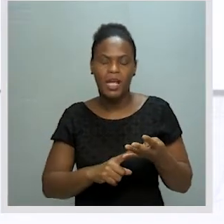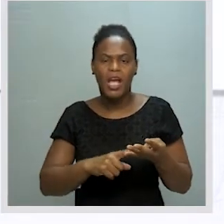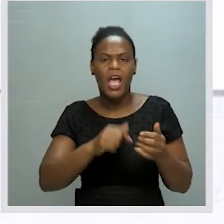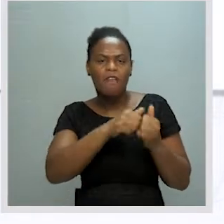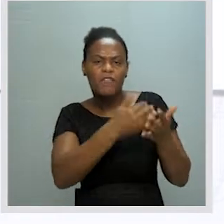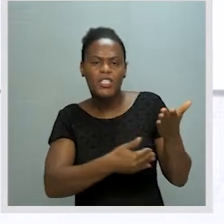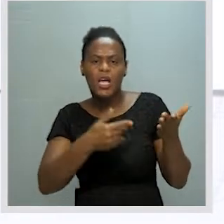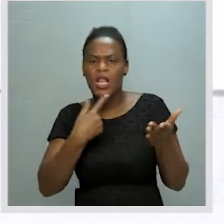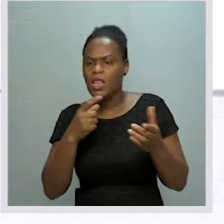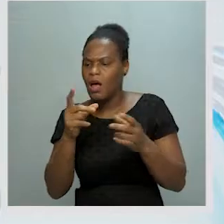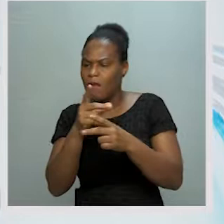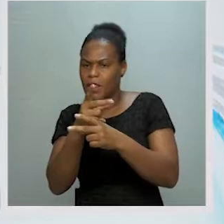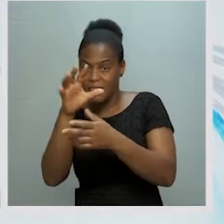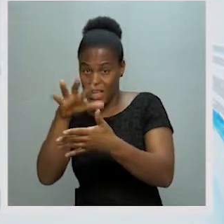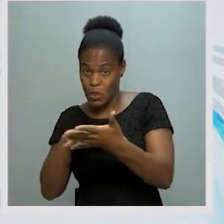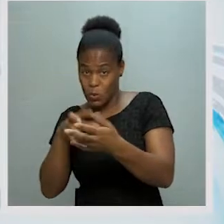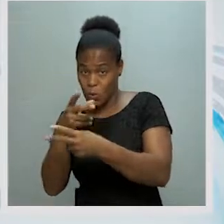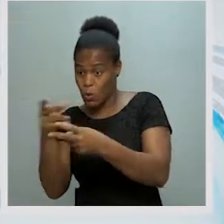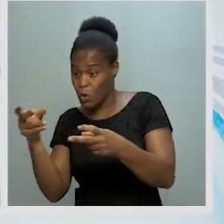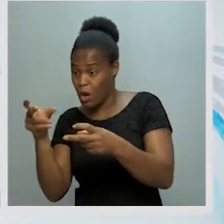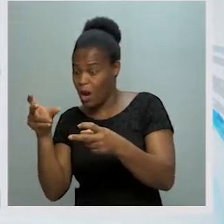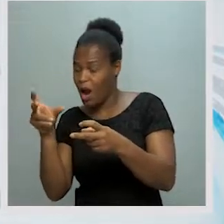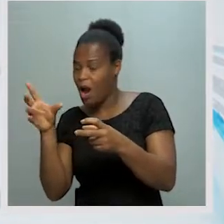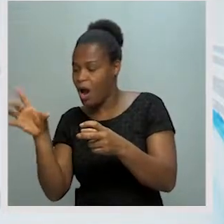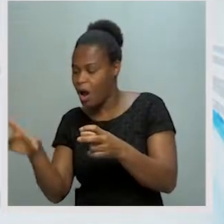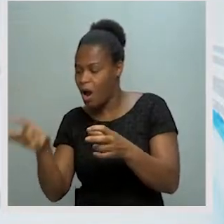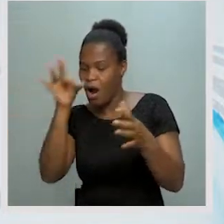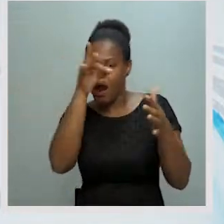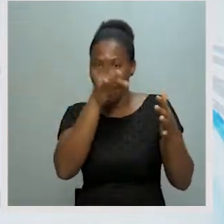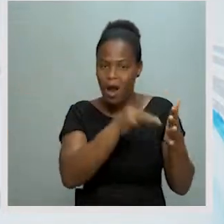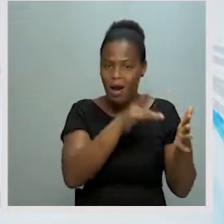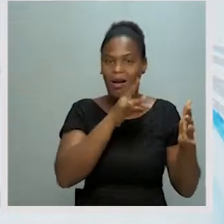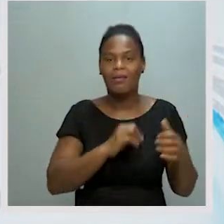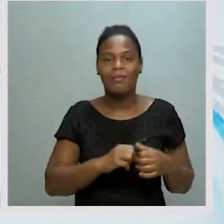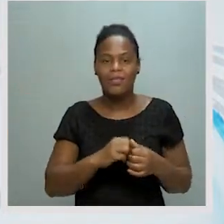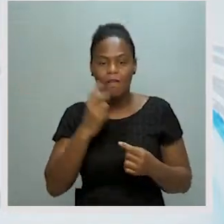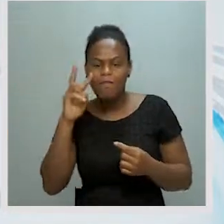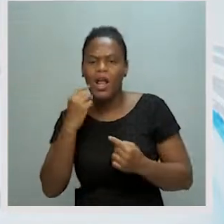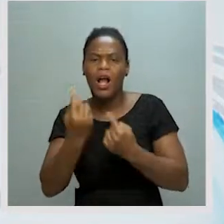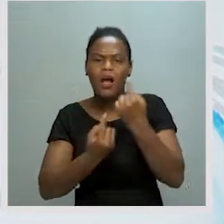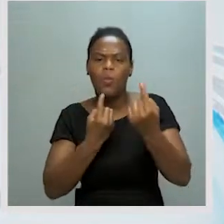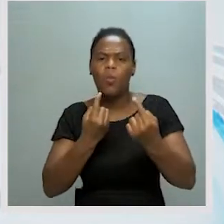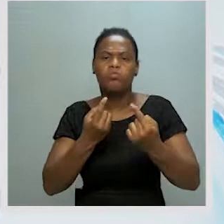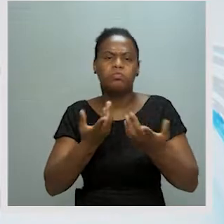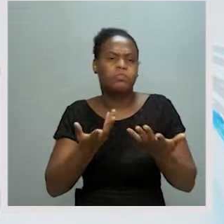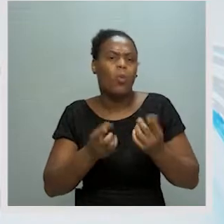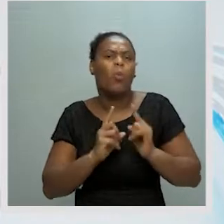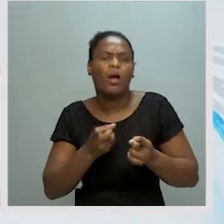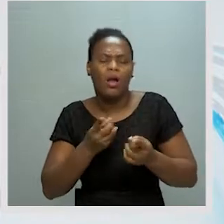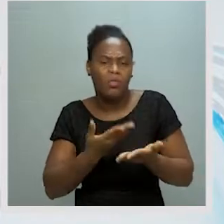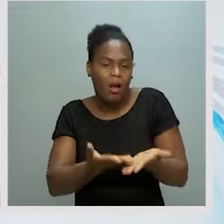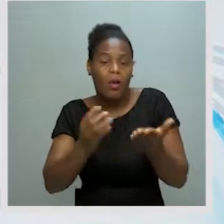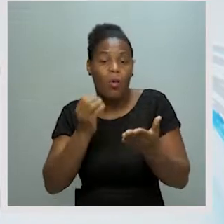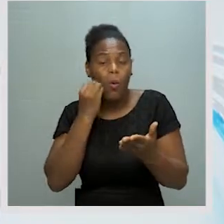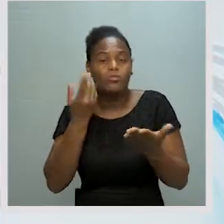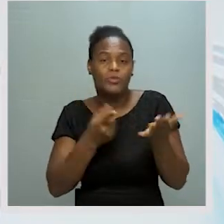e fichas de trabalho. Vamos ver cada um deles, o que é que nos apresenta e o que é que nos trazem como